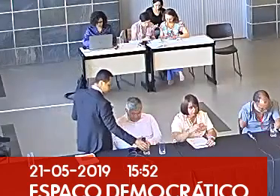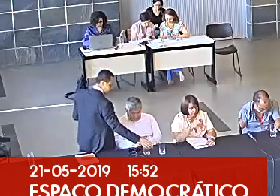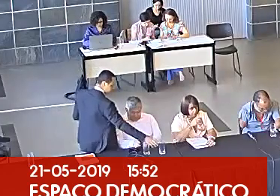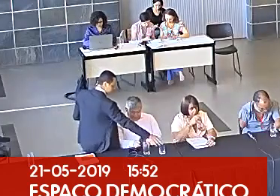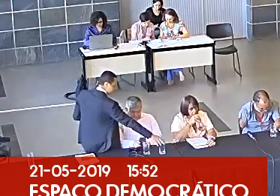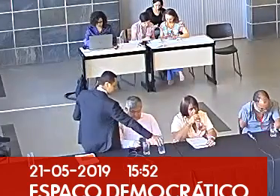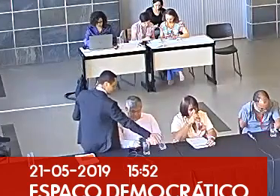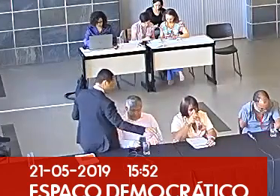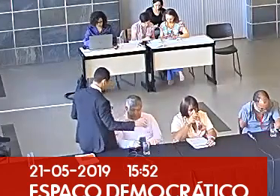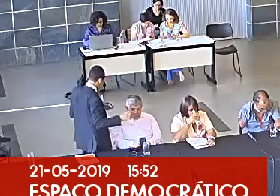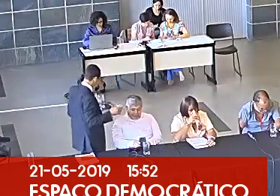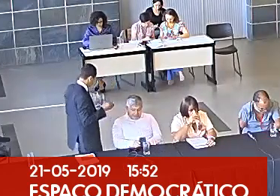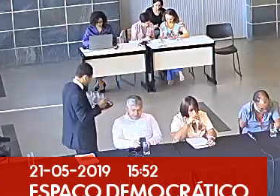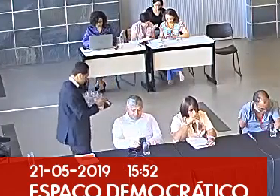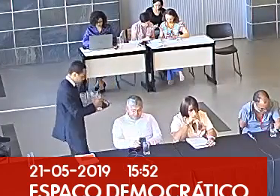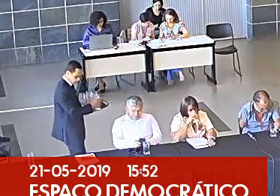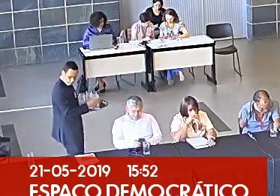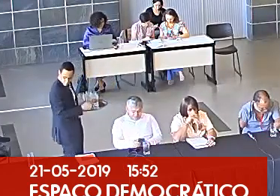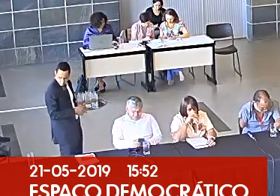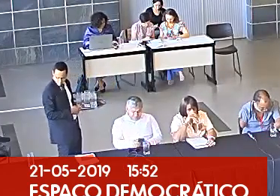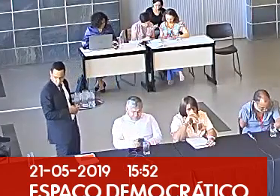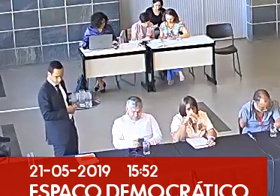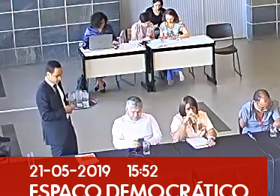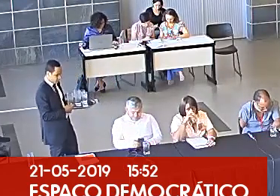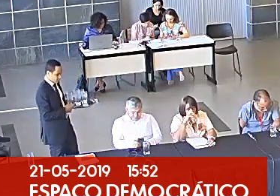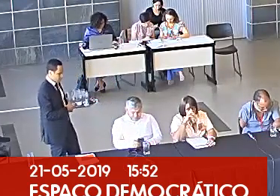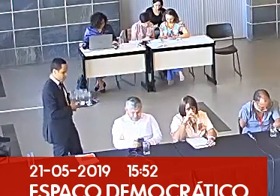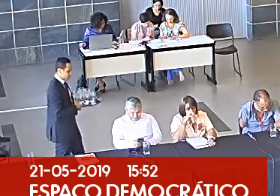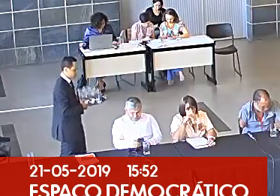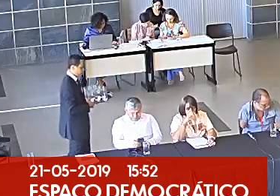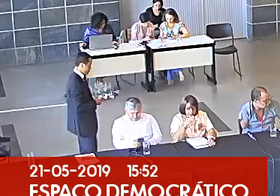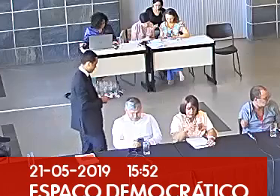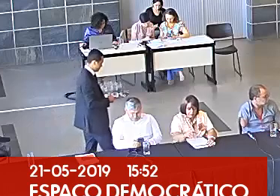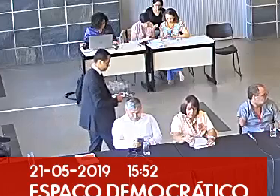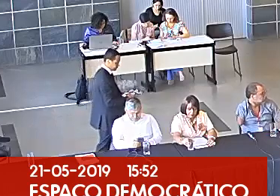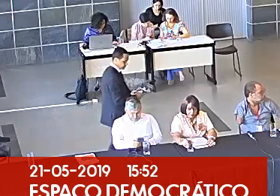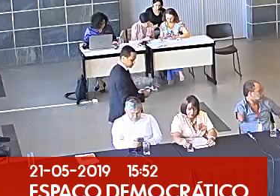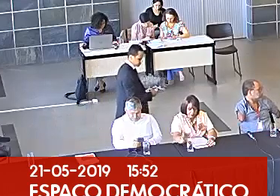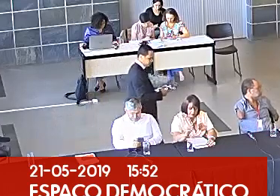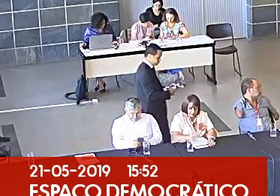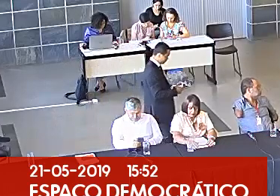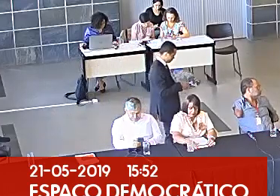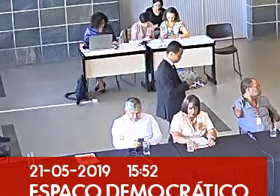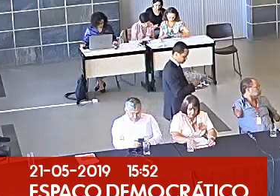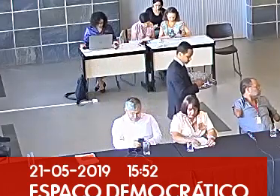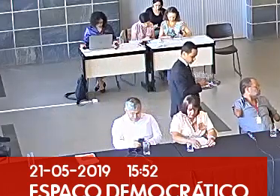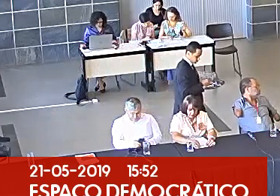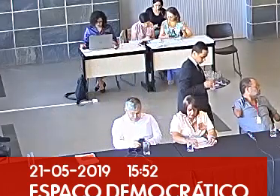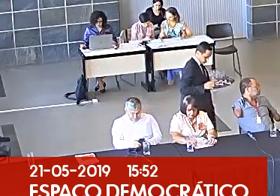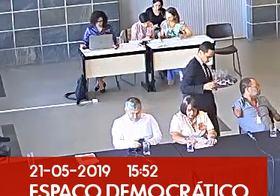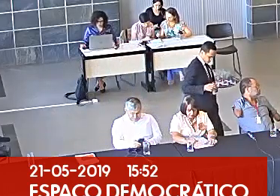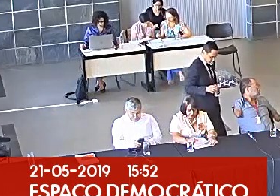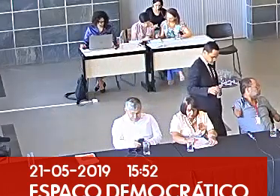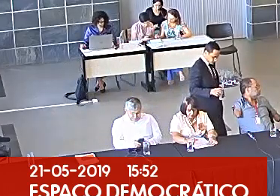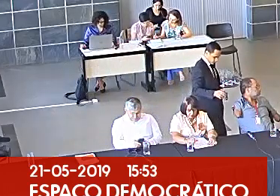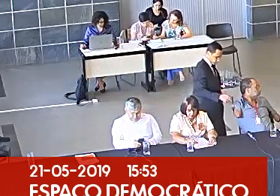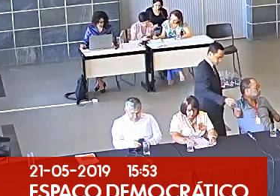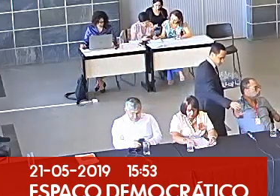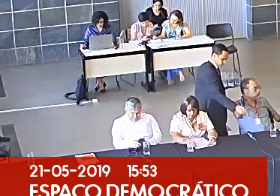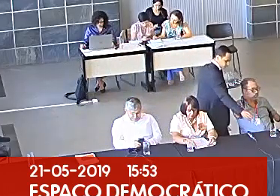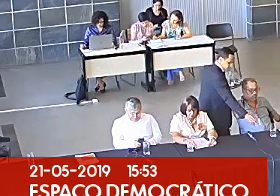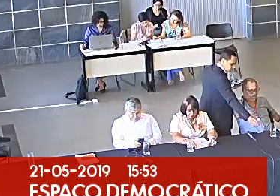diversidades todas dentro da sociedade está garantida por questões de